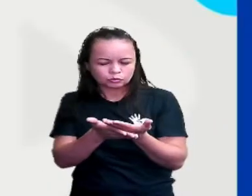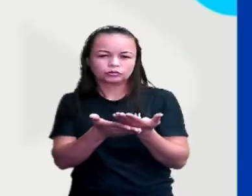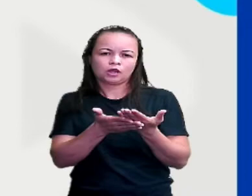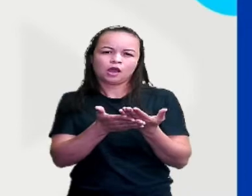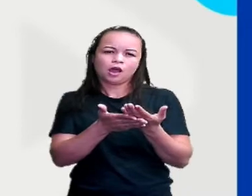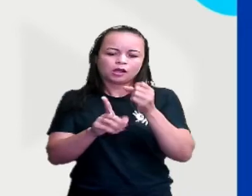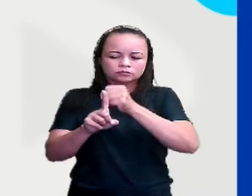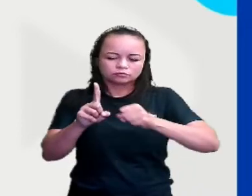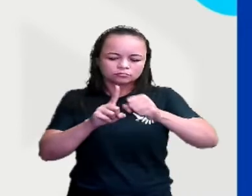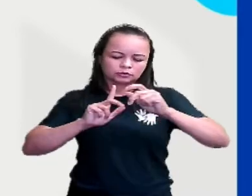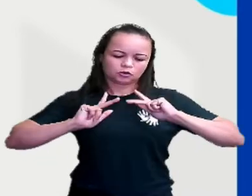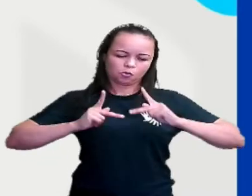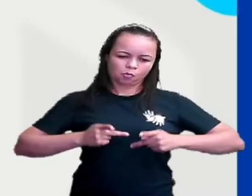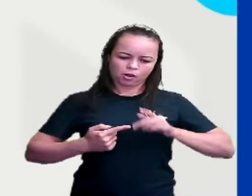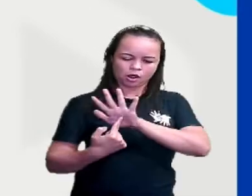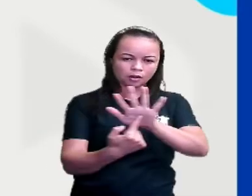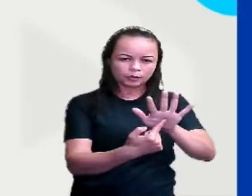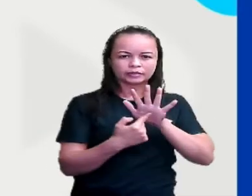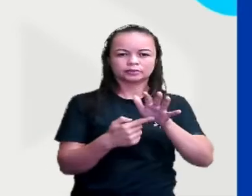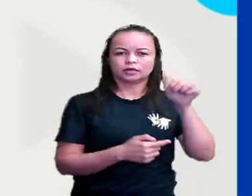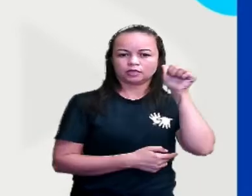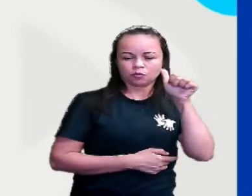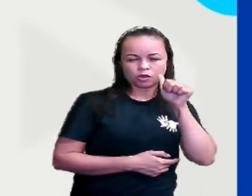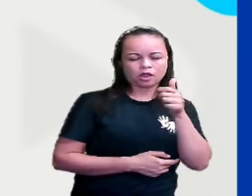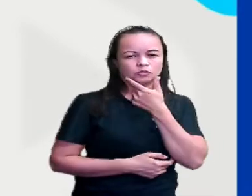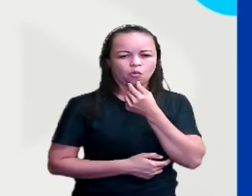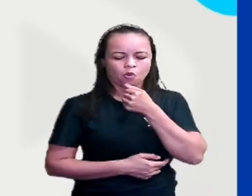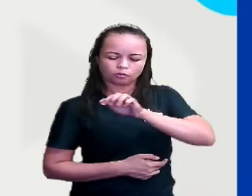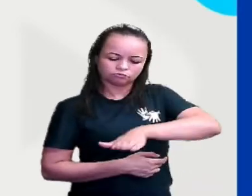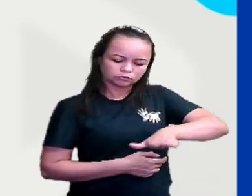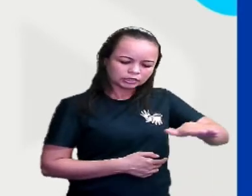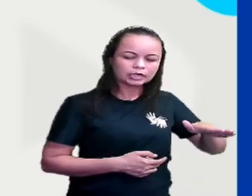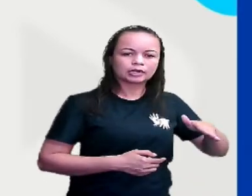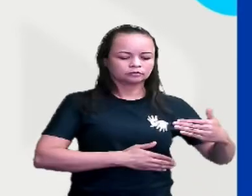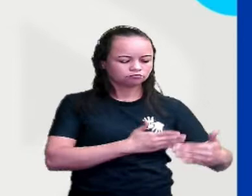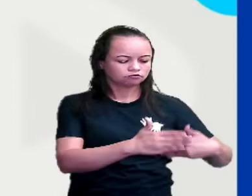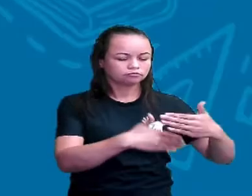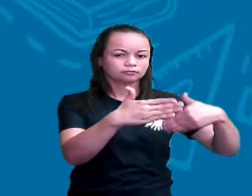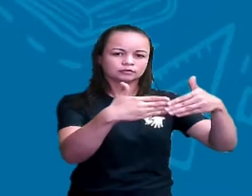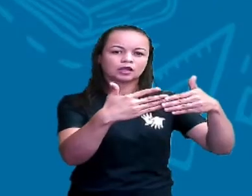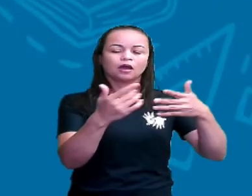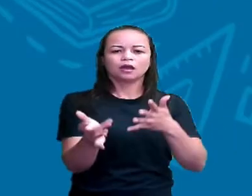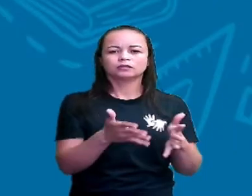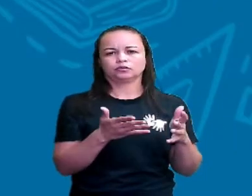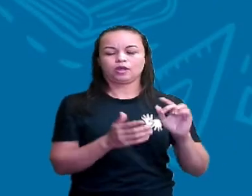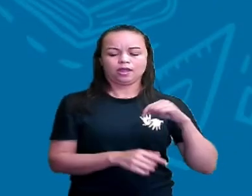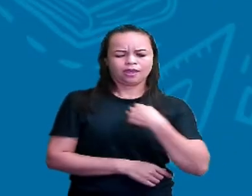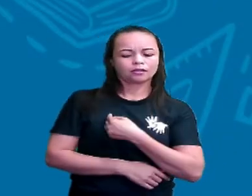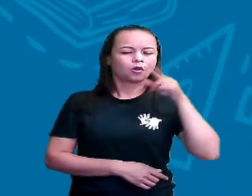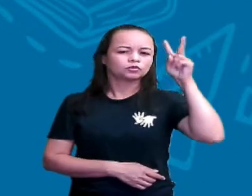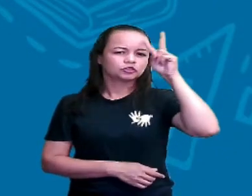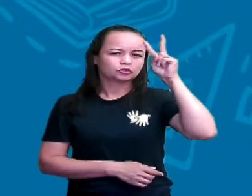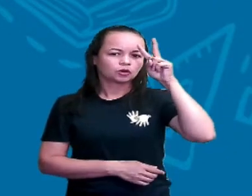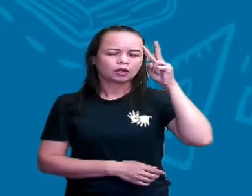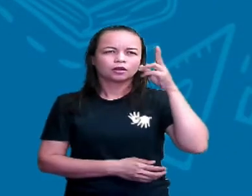humanas, a presença e as ações de mulheres, homens e crianças ao longo do tempo. Então, é a nossa história, é como